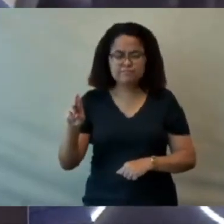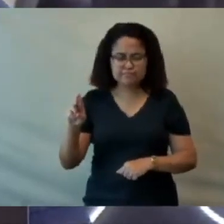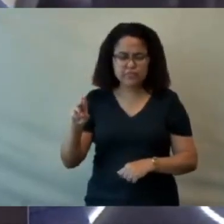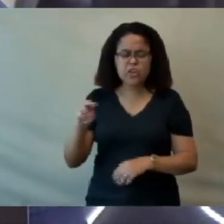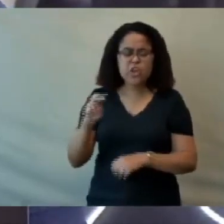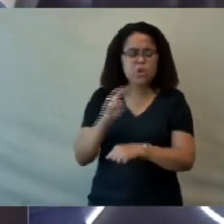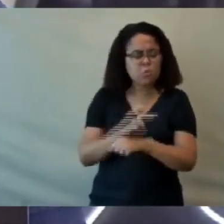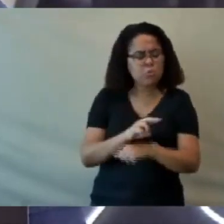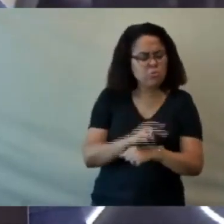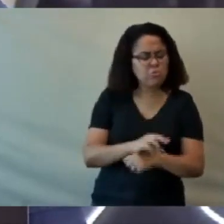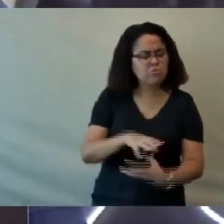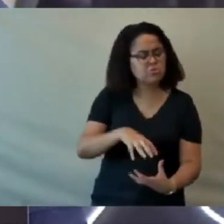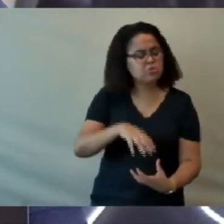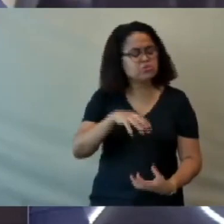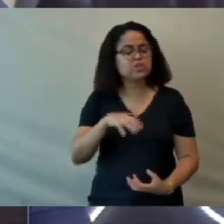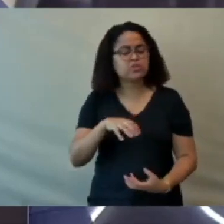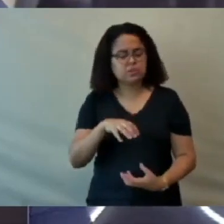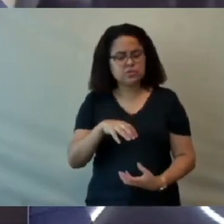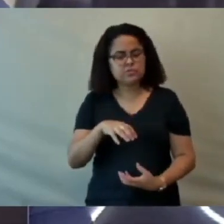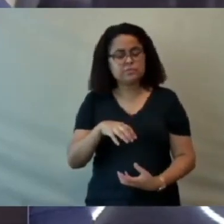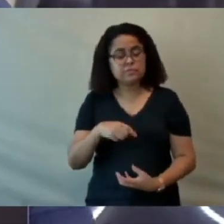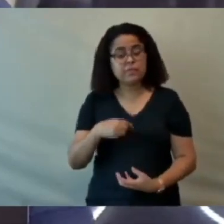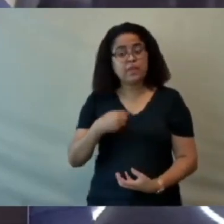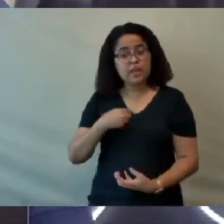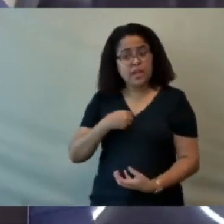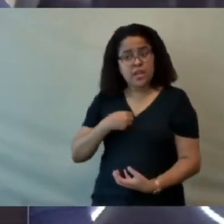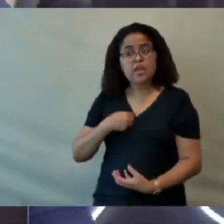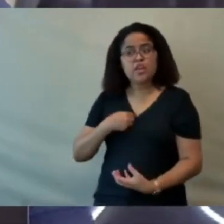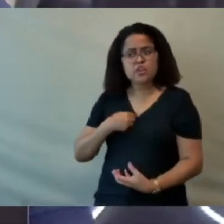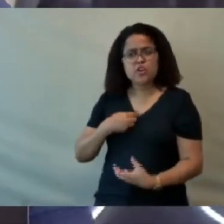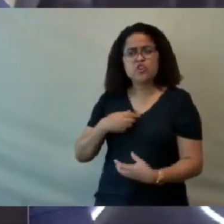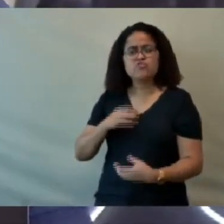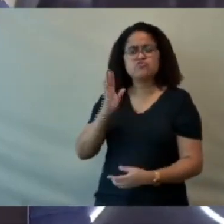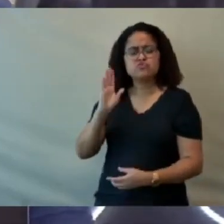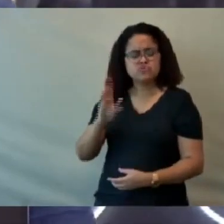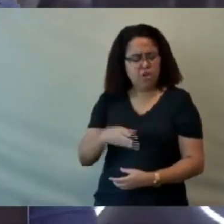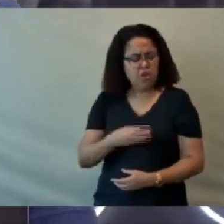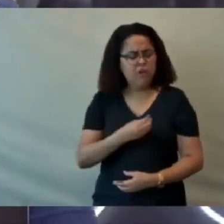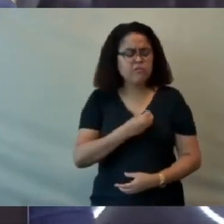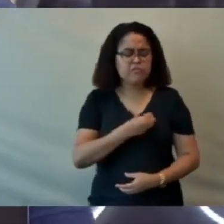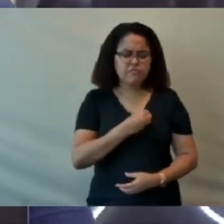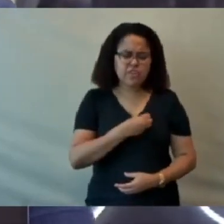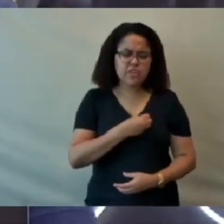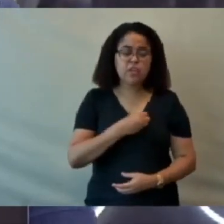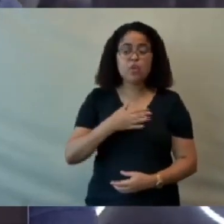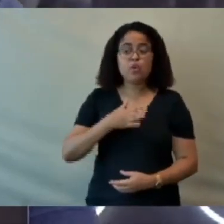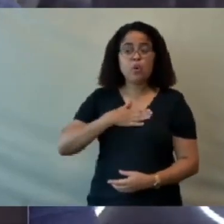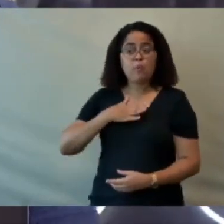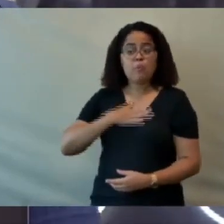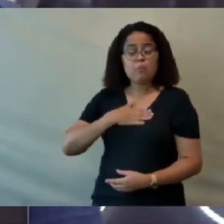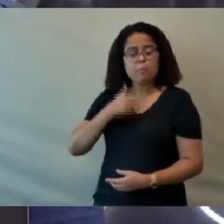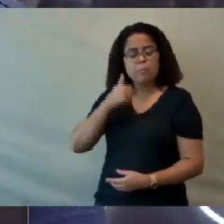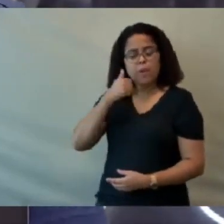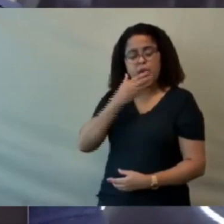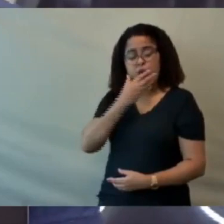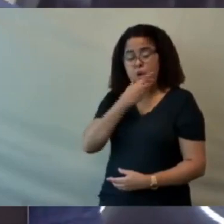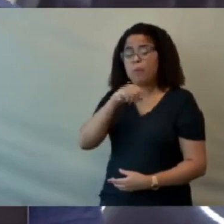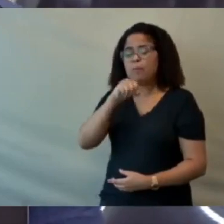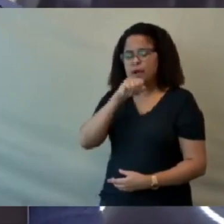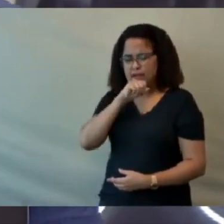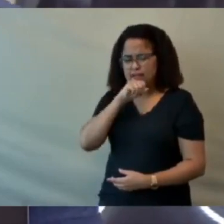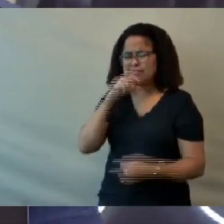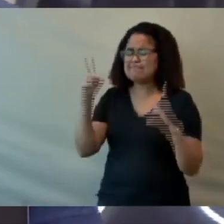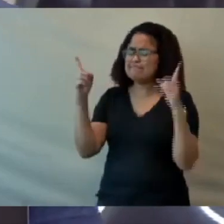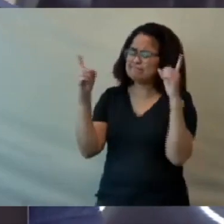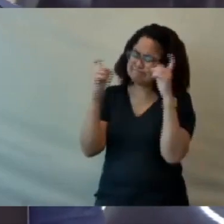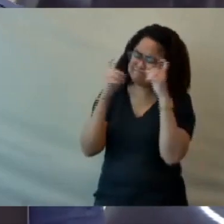pele isso com meu pai e sei quanto não é fácil quanto é difícil mas a gente também tem que colocar